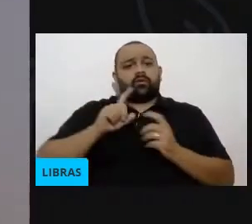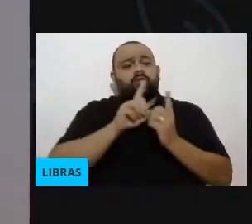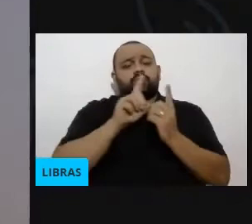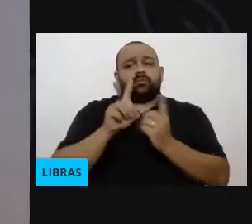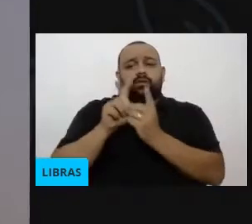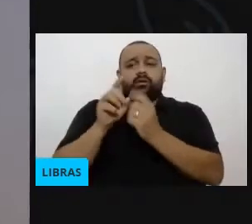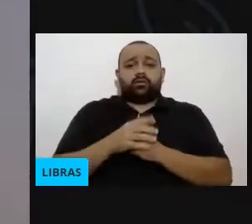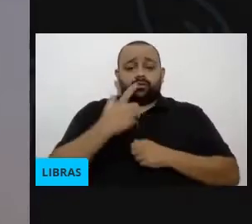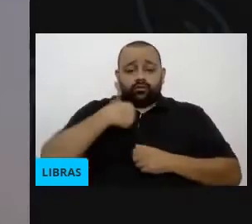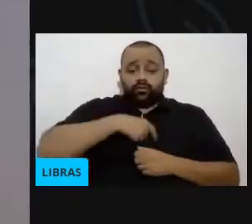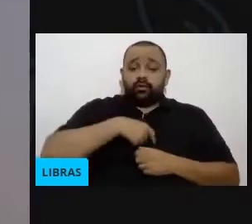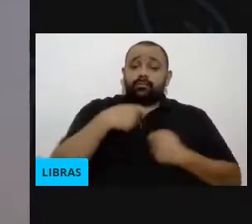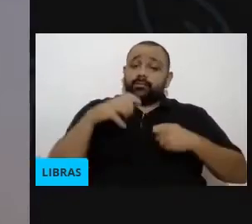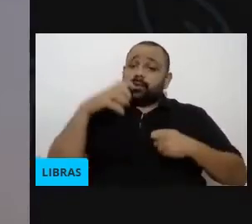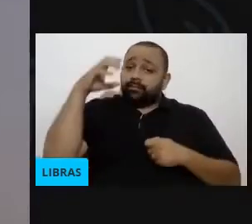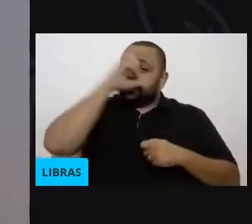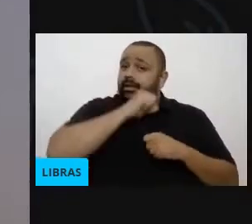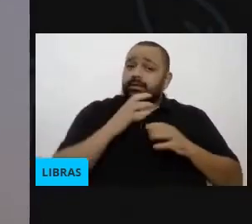que aprender tudo.